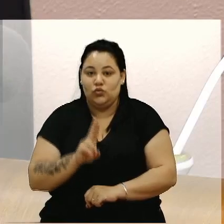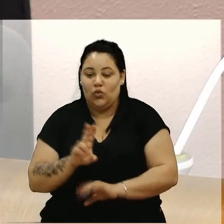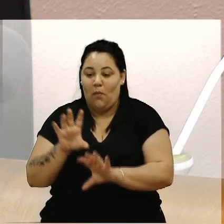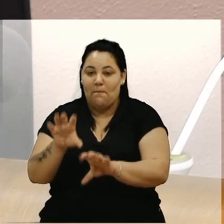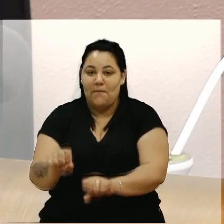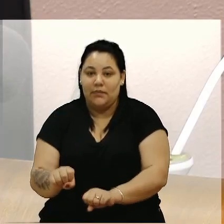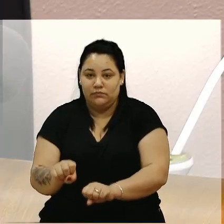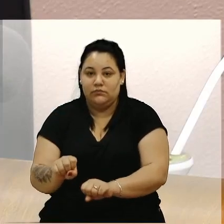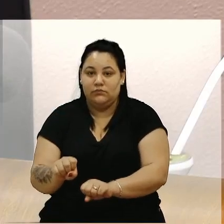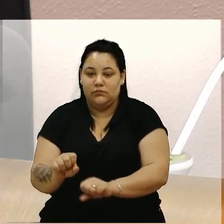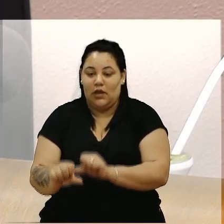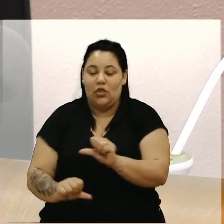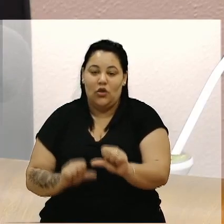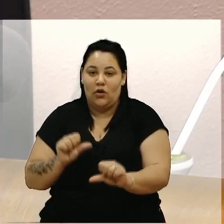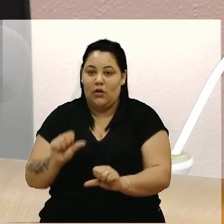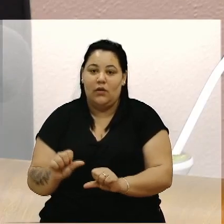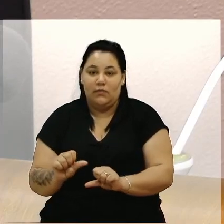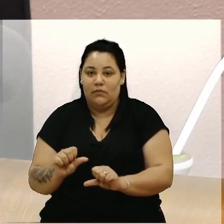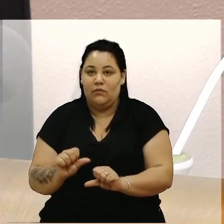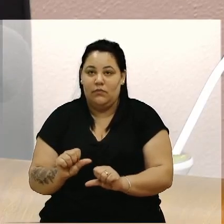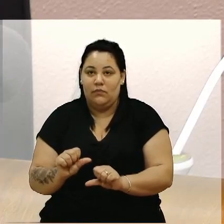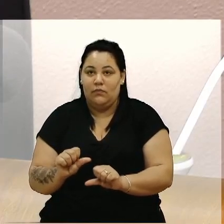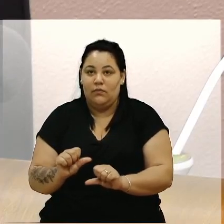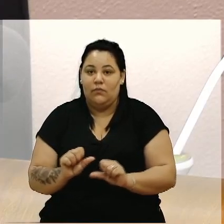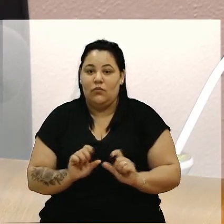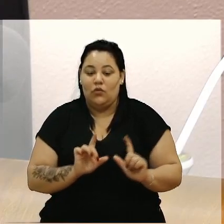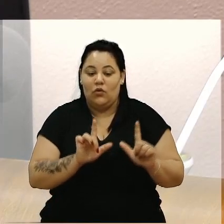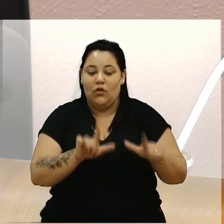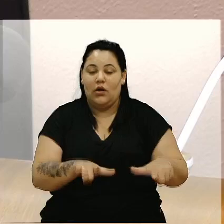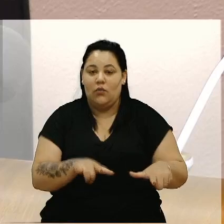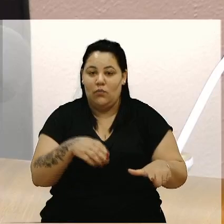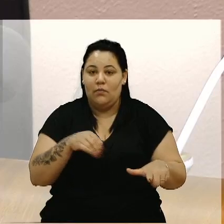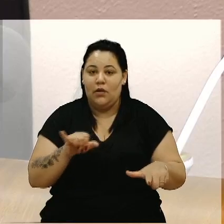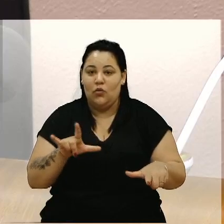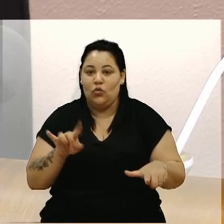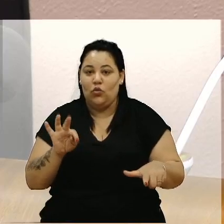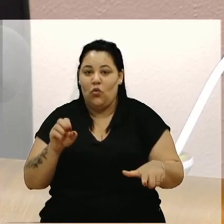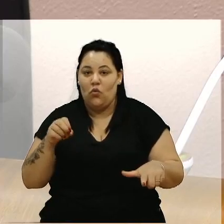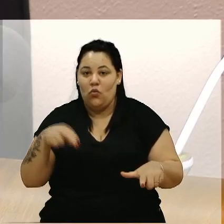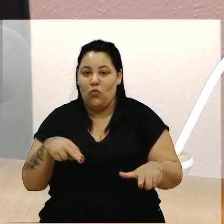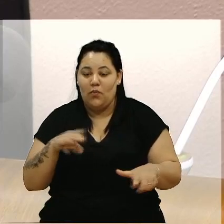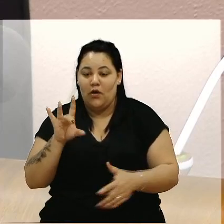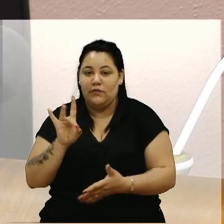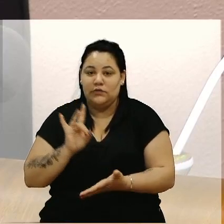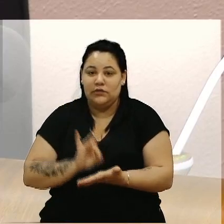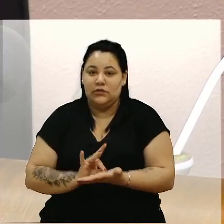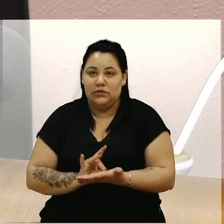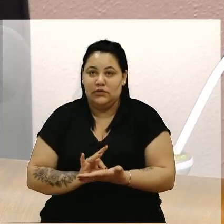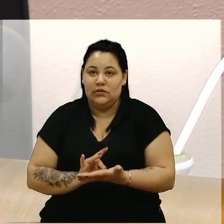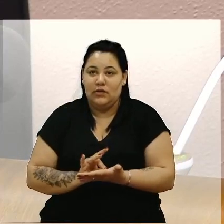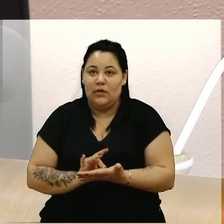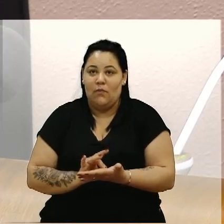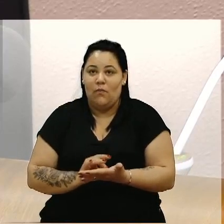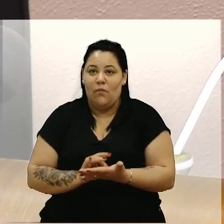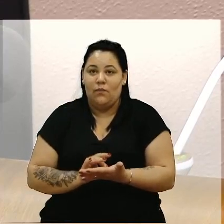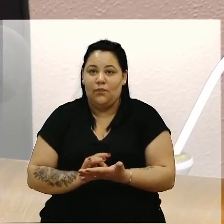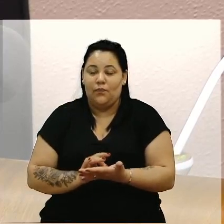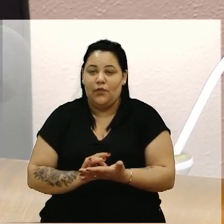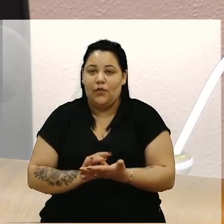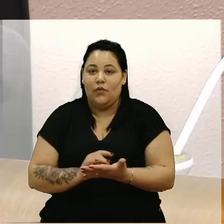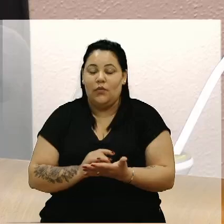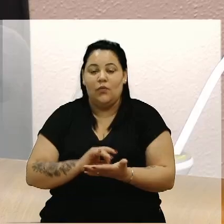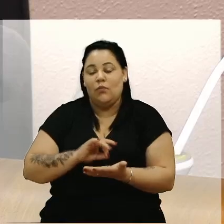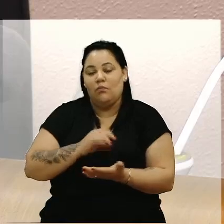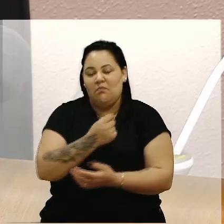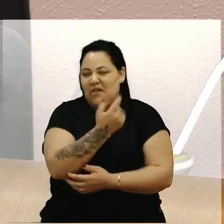do Sul por imóvel de propriedade de Milton Dallagnol para a implantação do Parque Nacional do Imigrante. Relatora, a vereadora